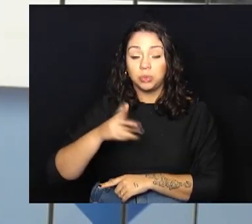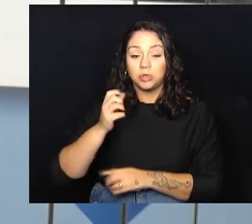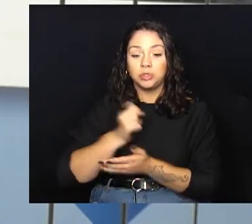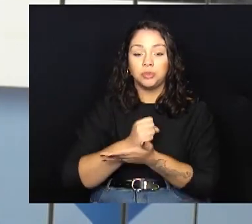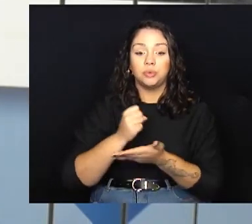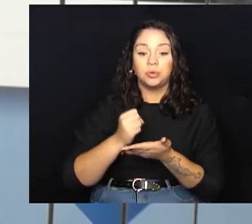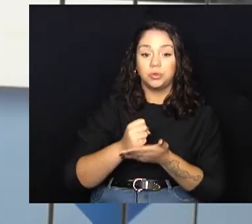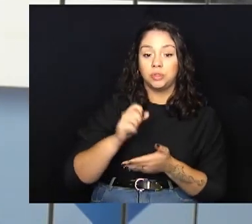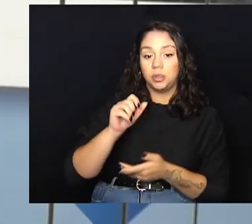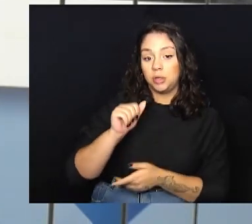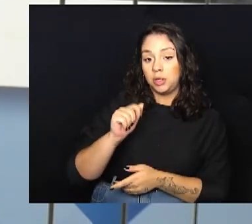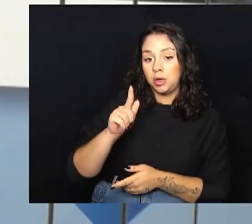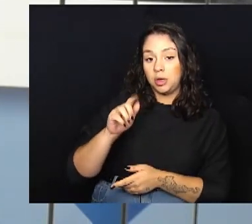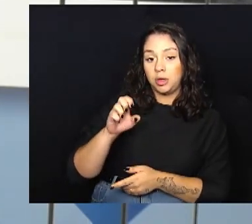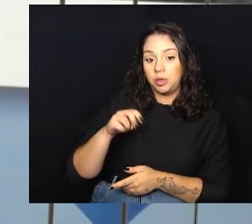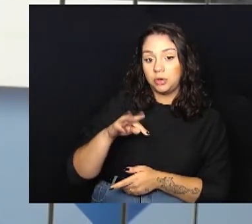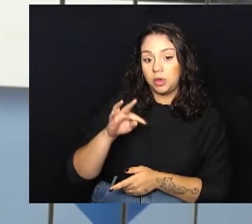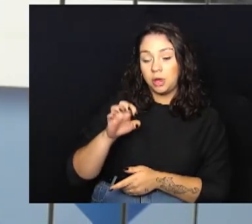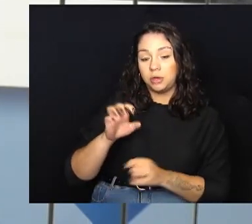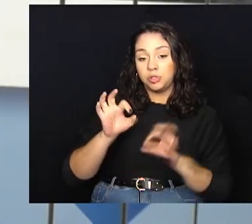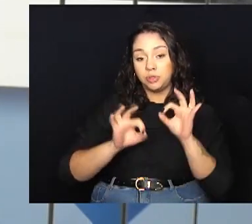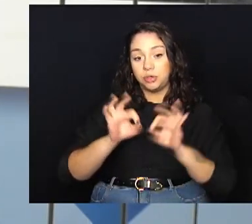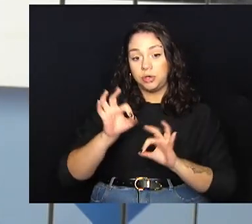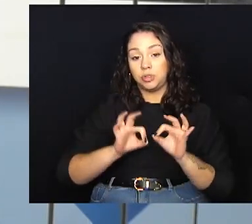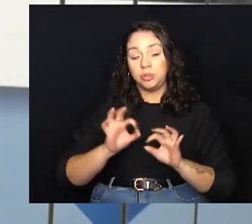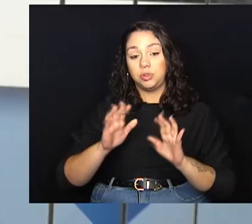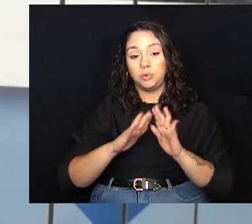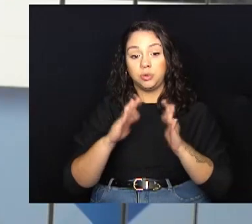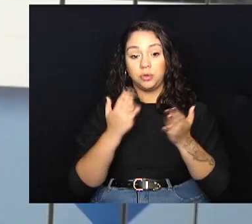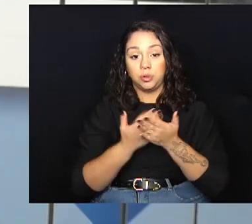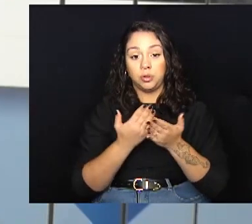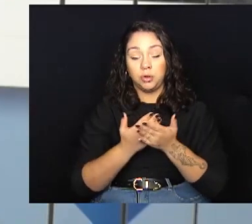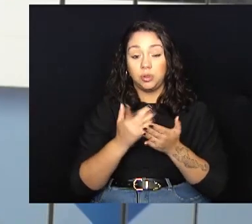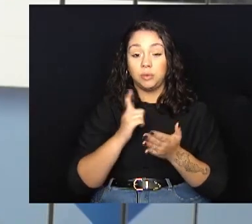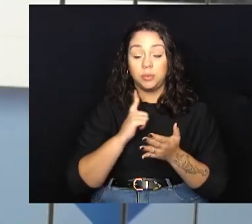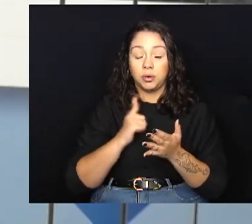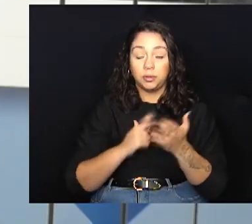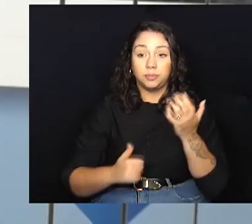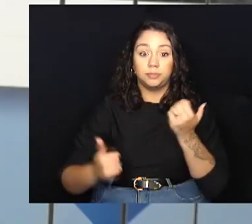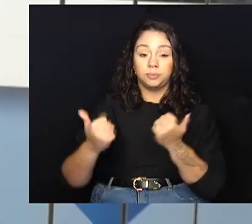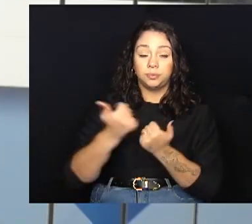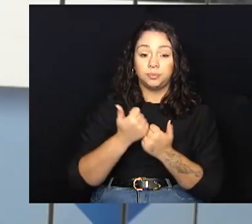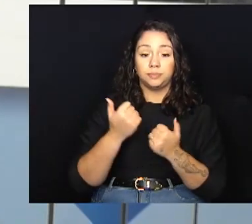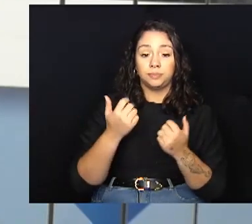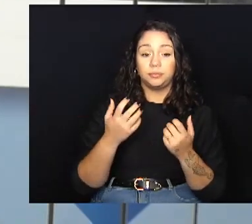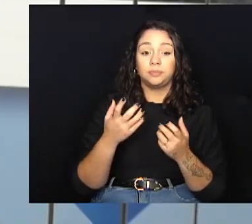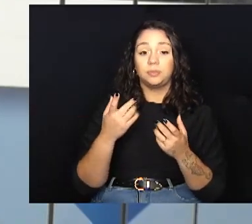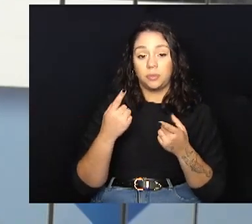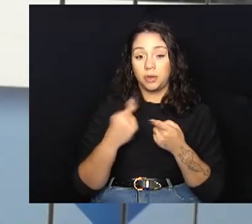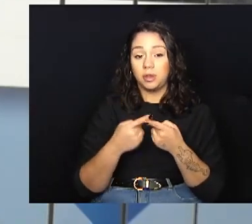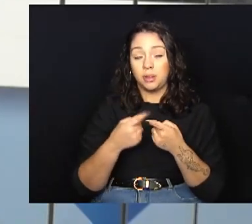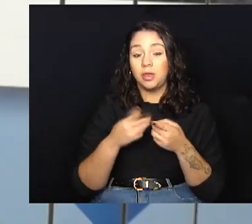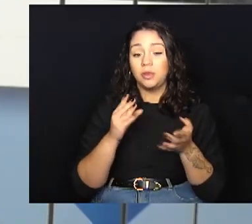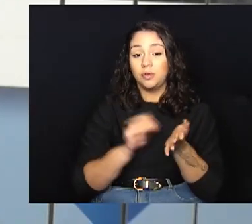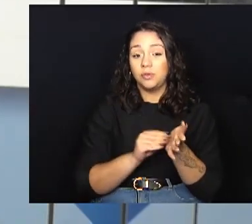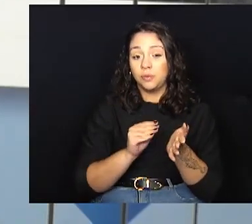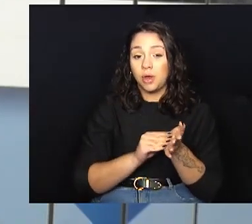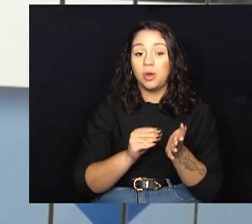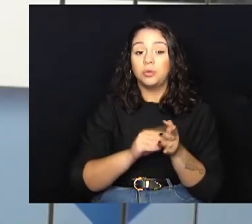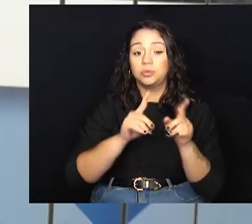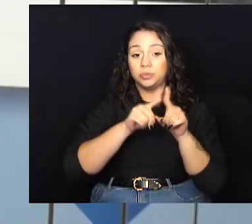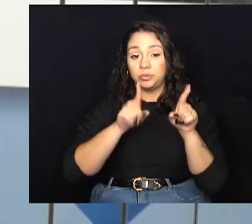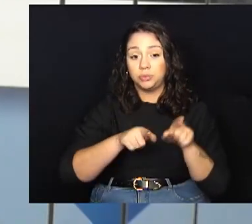de Agentes de organização escolar para repor o déficit de quadro de funcionários que atuam nessa função